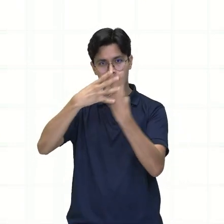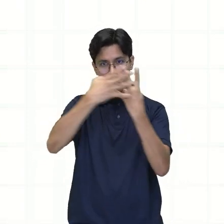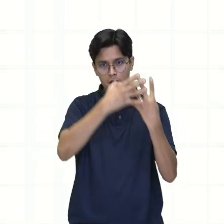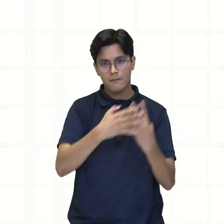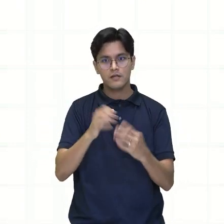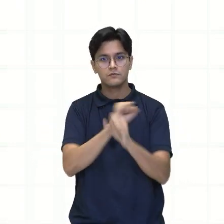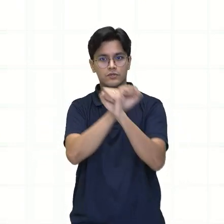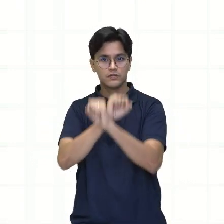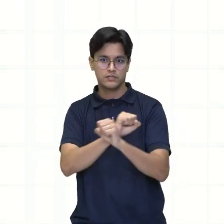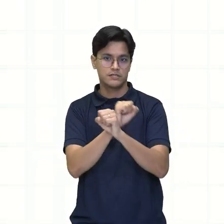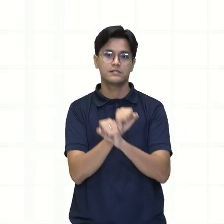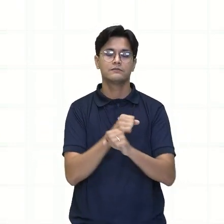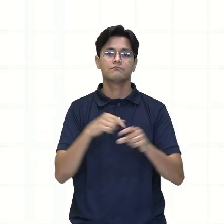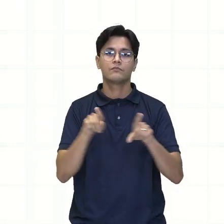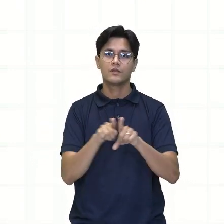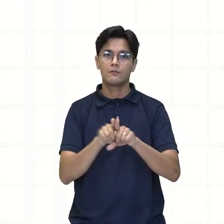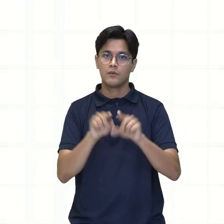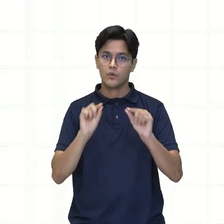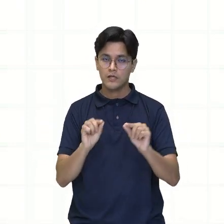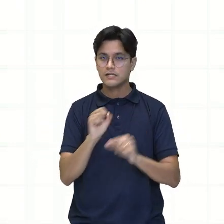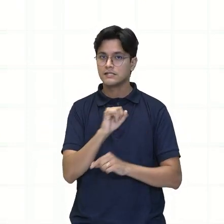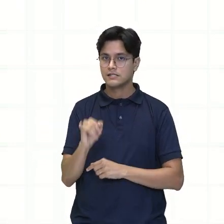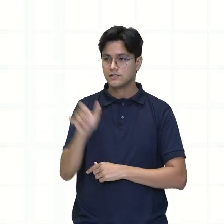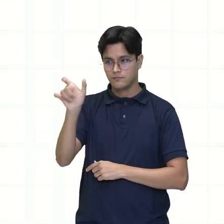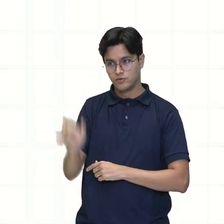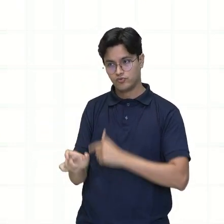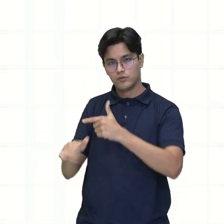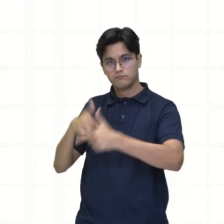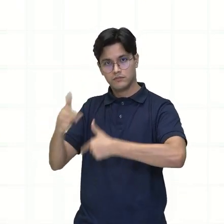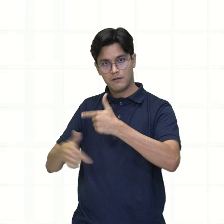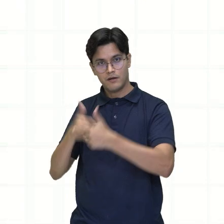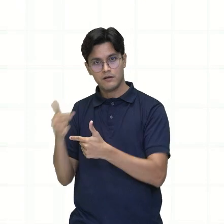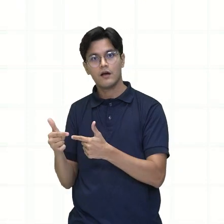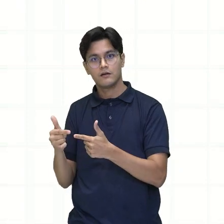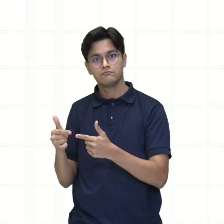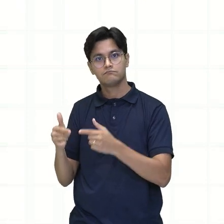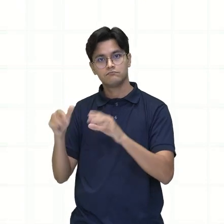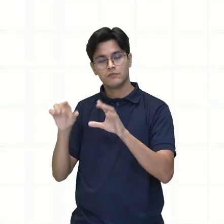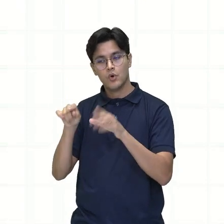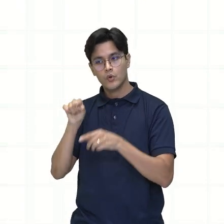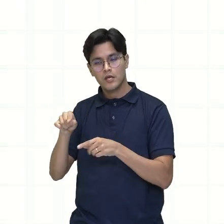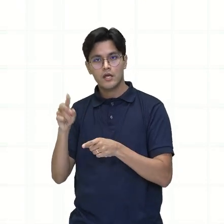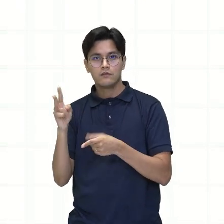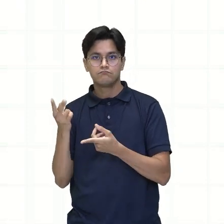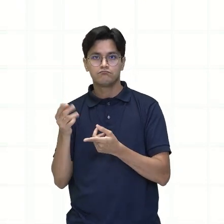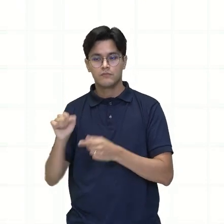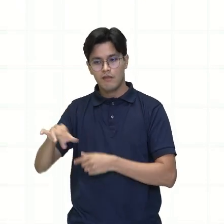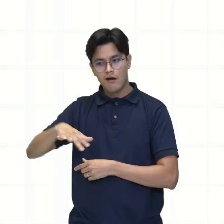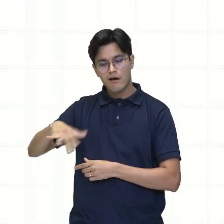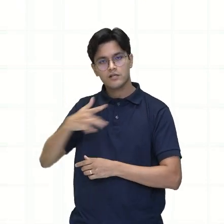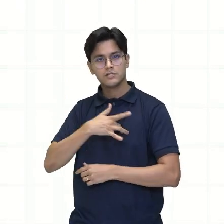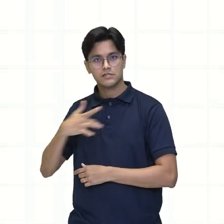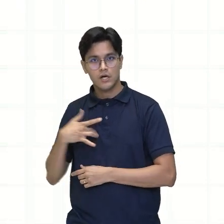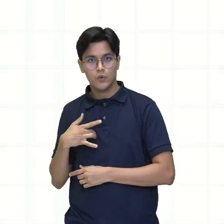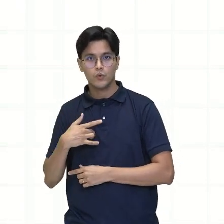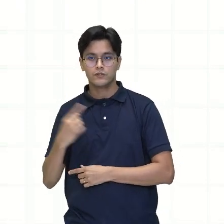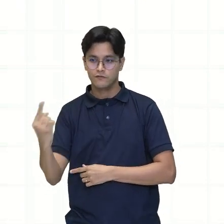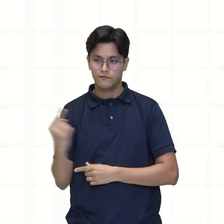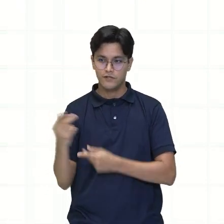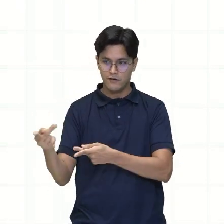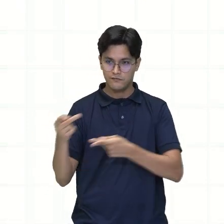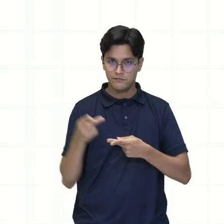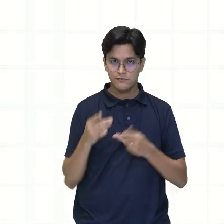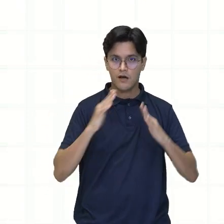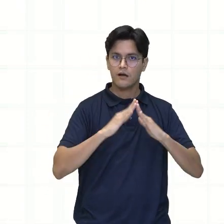ali. Receba bem os agentes comunitários de saúde e de controle de endemias que trabalham na sua cidade. Existem